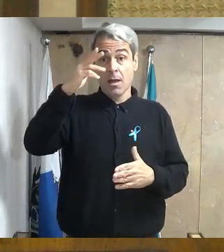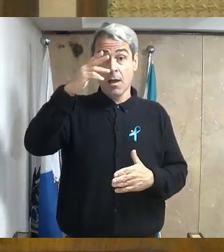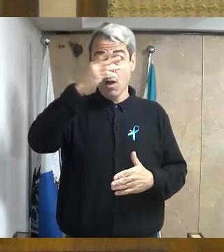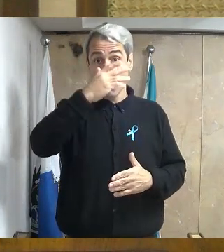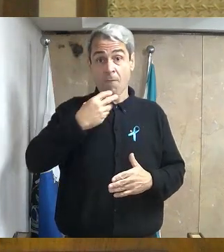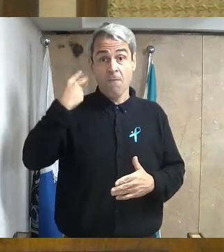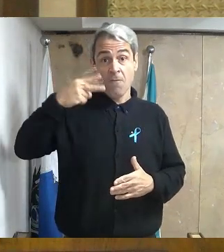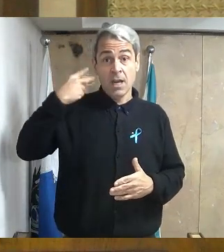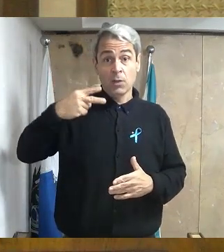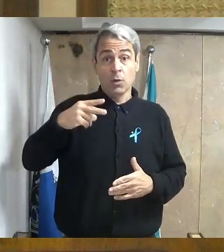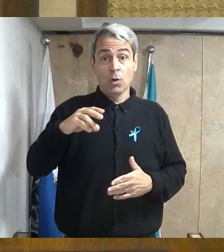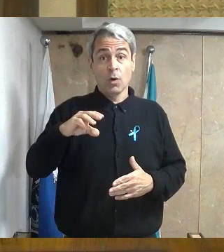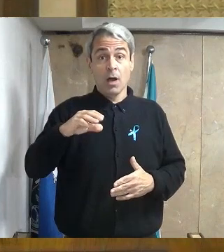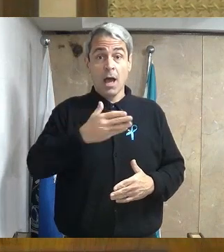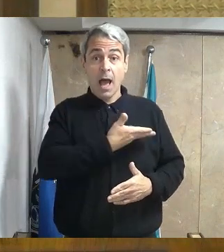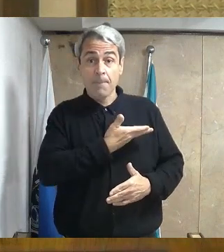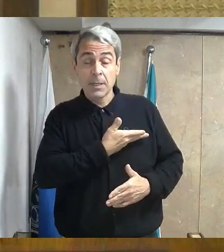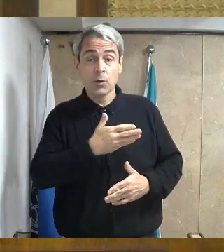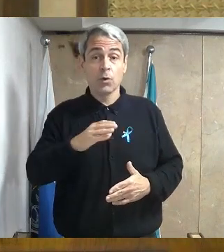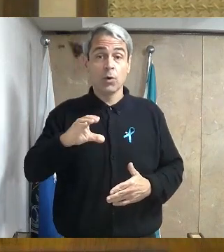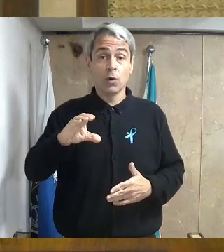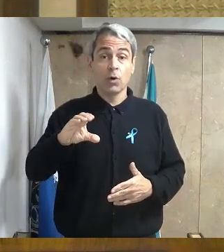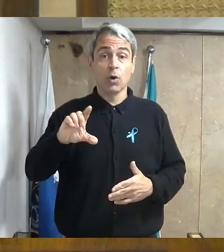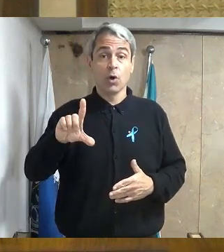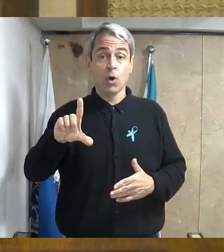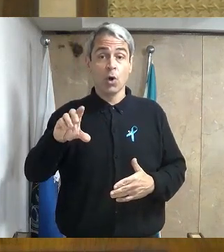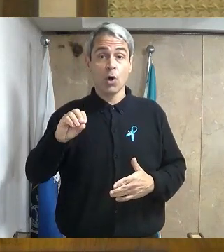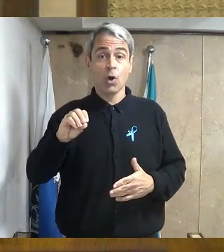Clovinho. E